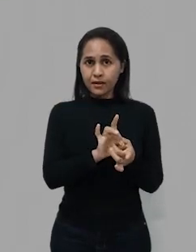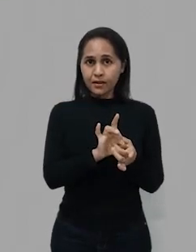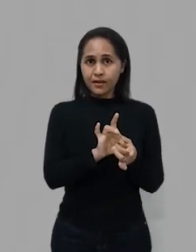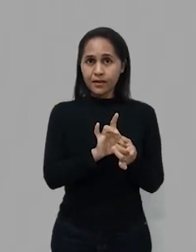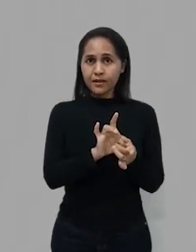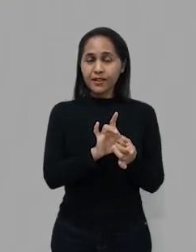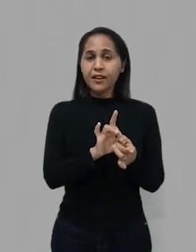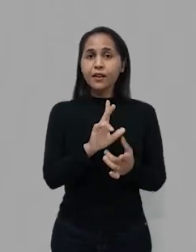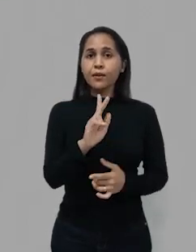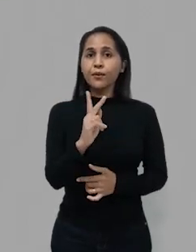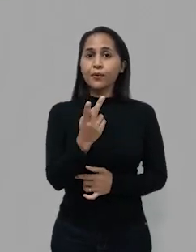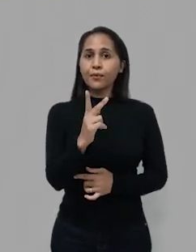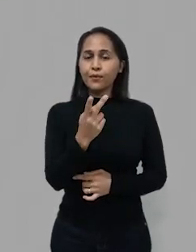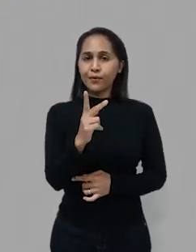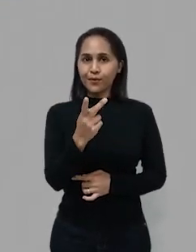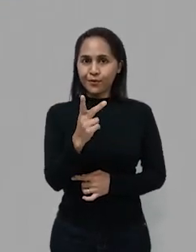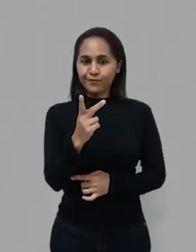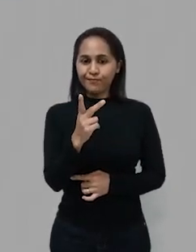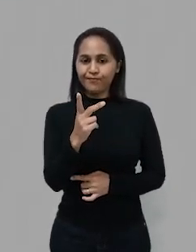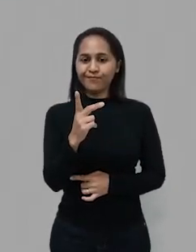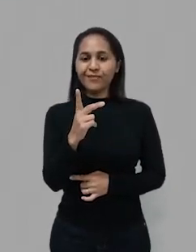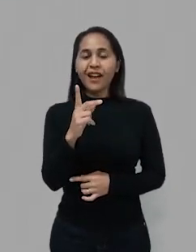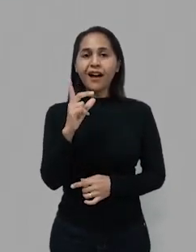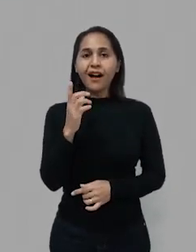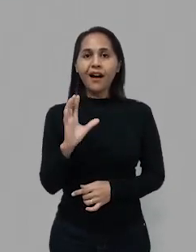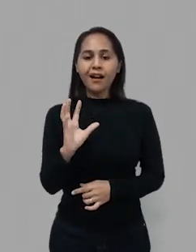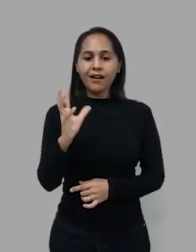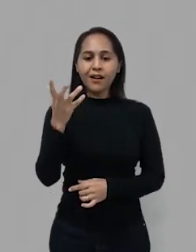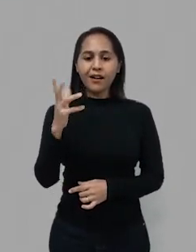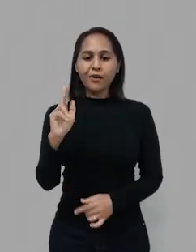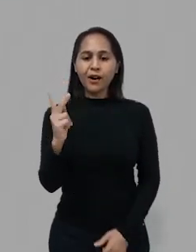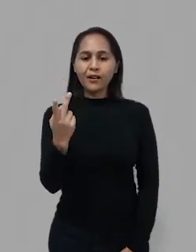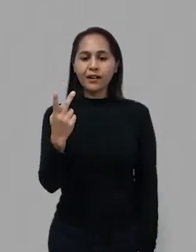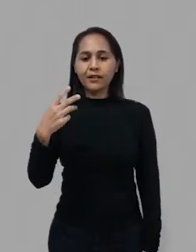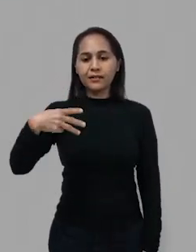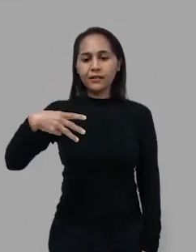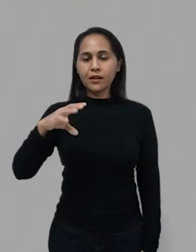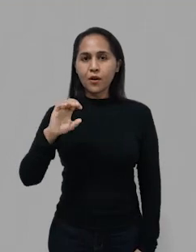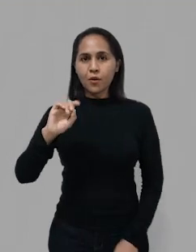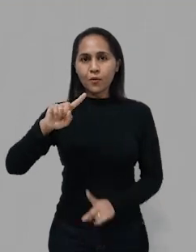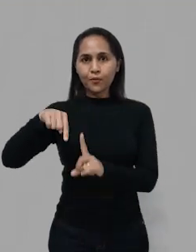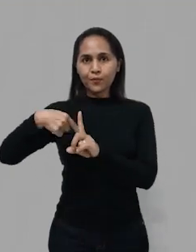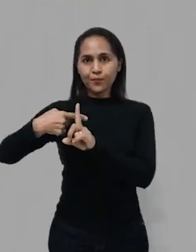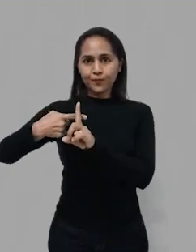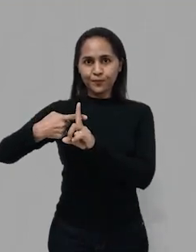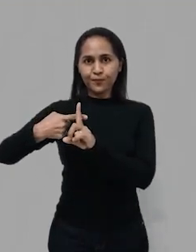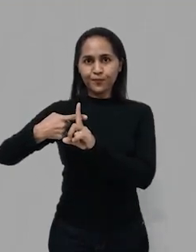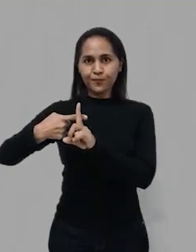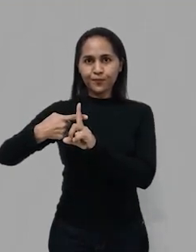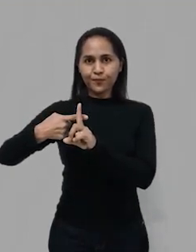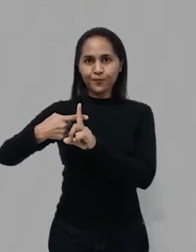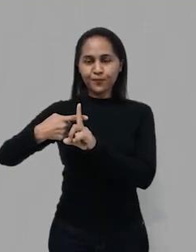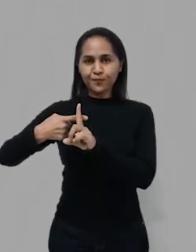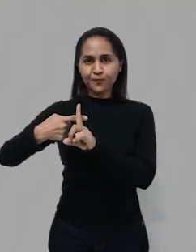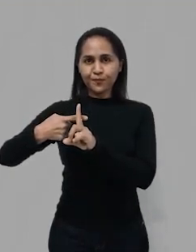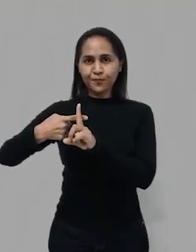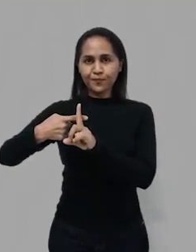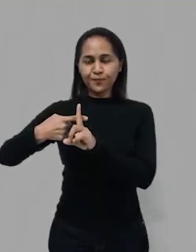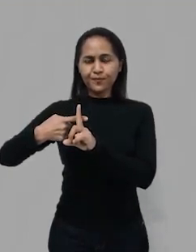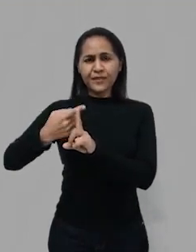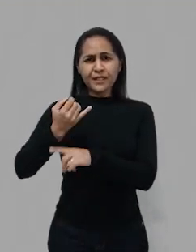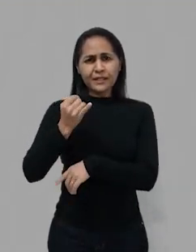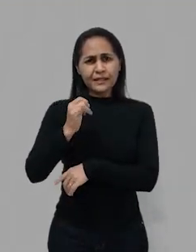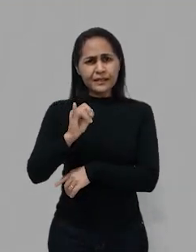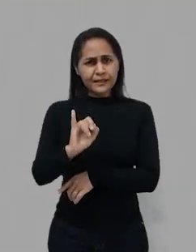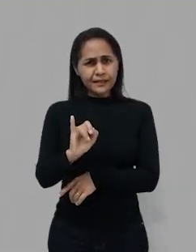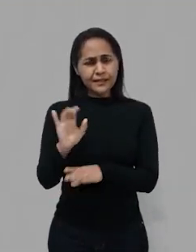o hidrogênio, gerando o íon hidrônio, que é o H3O+. O H3O+. Se a gente